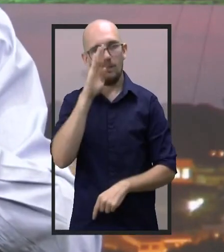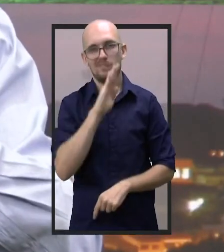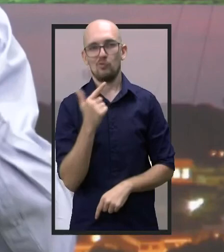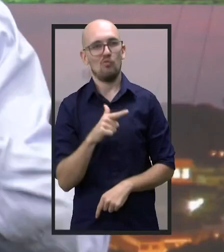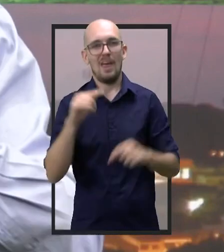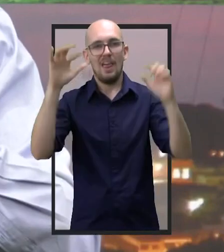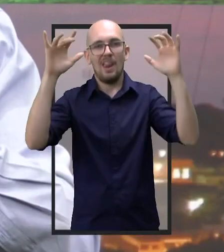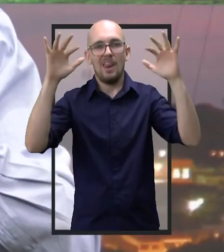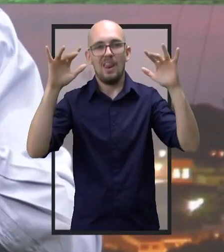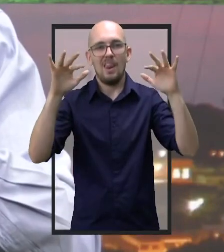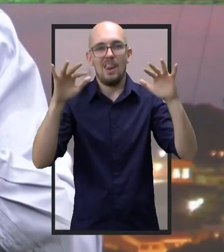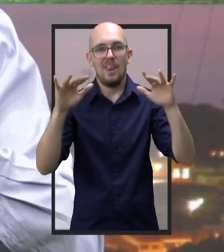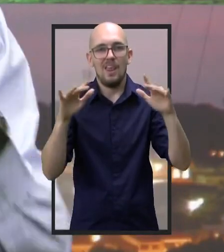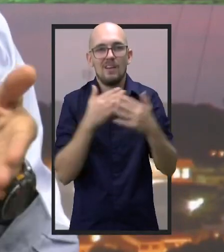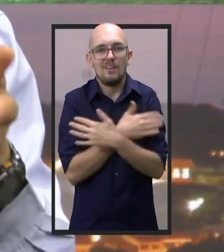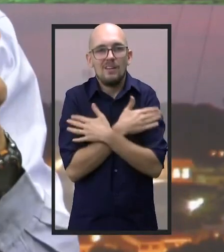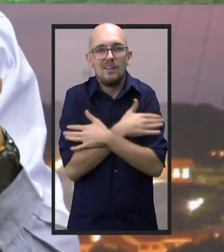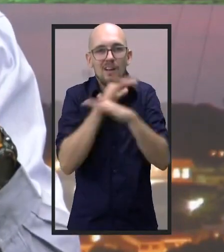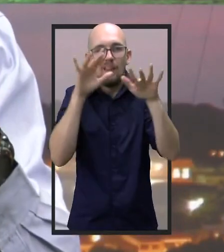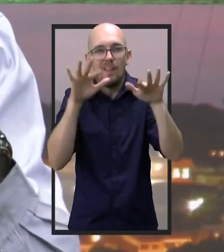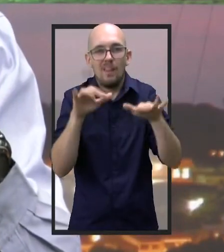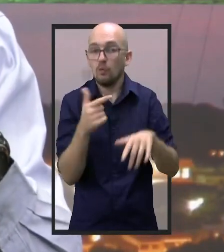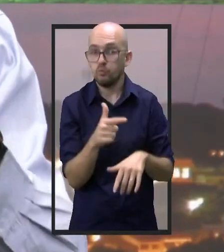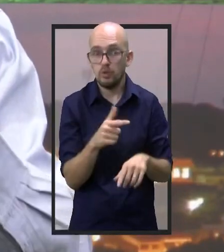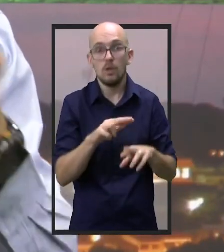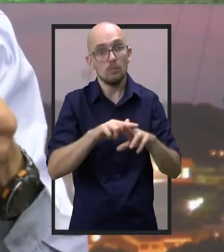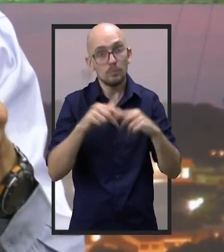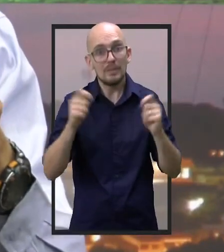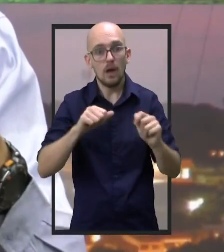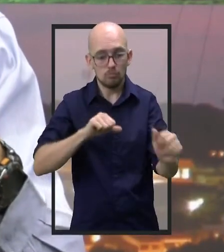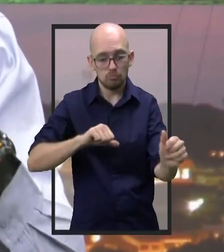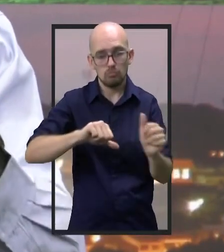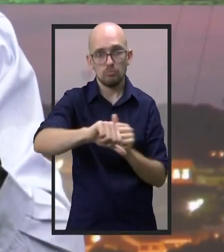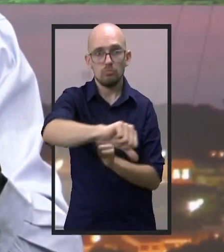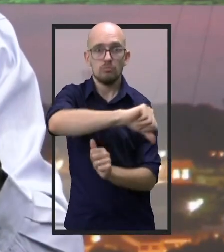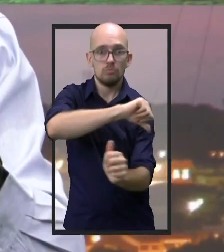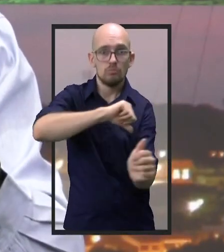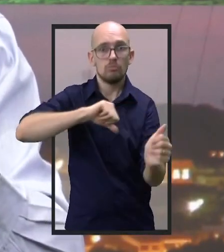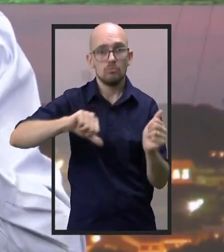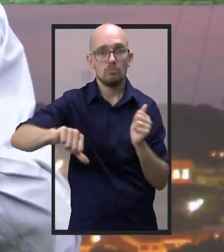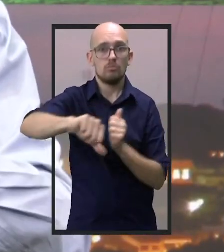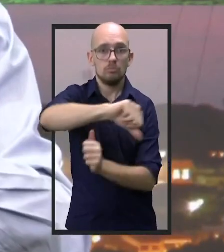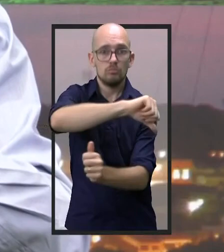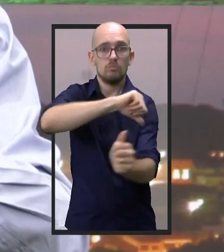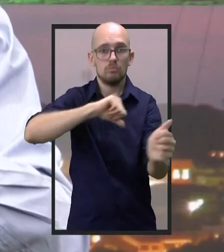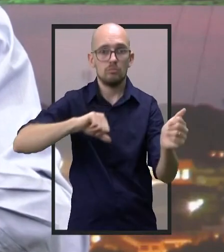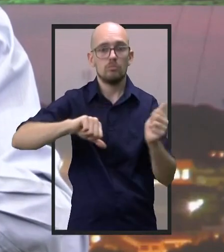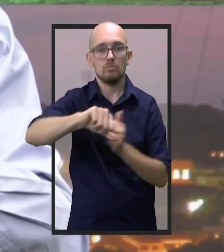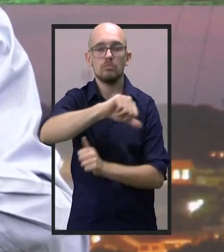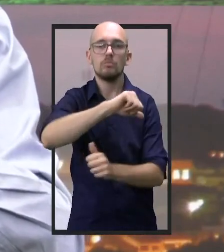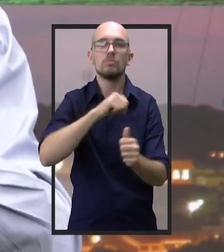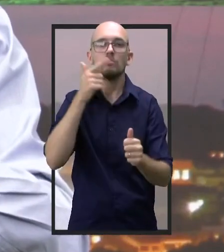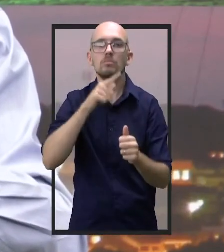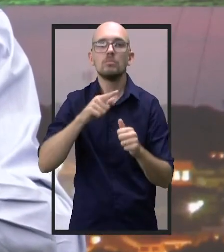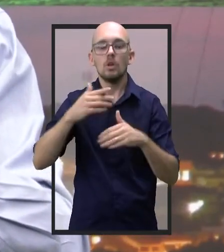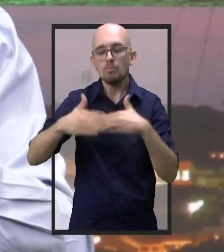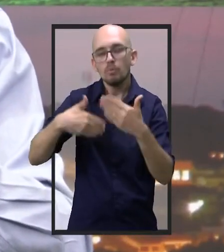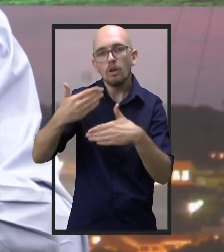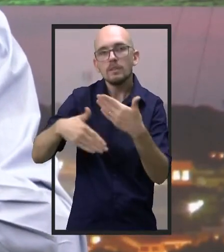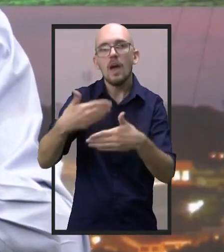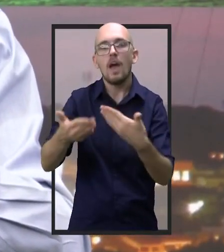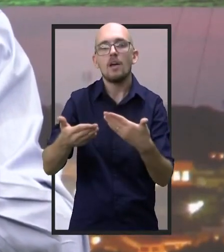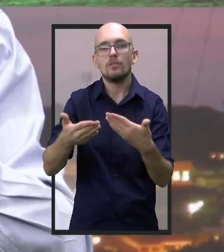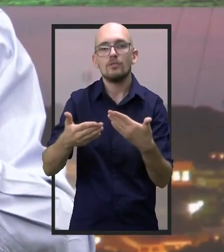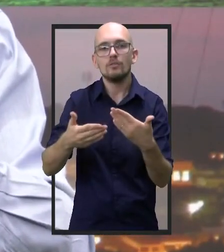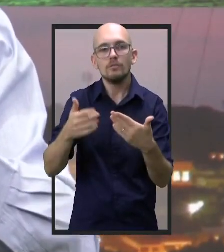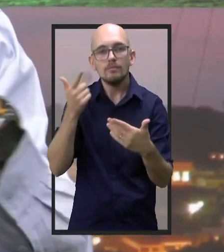um truncamento do processo, fazer outra cultura. Na renovação do canavial, a chance. Você trunca o processo, cessa aquela